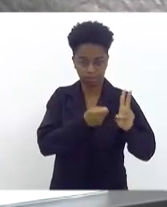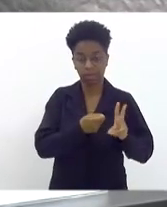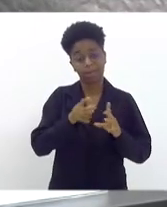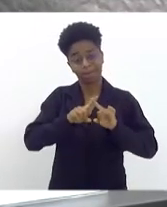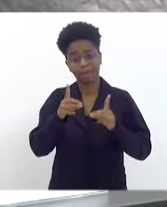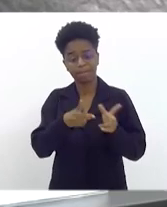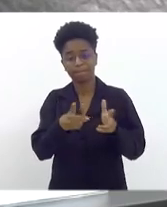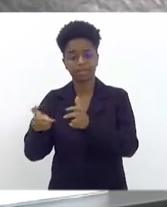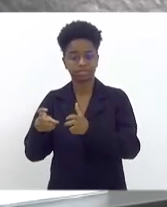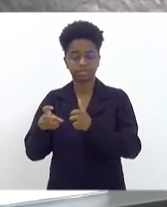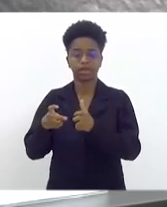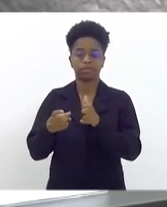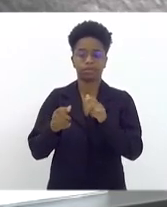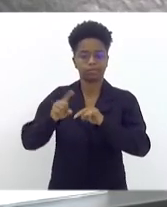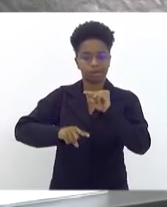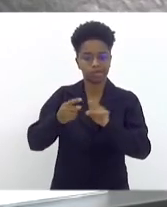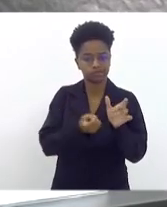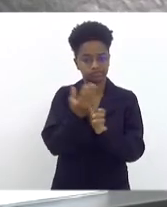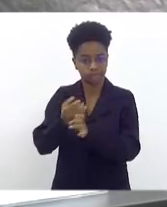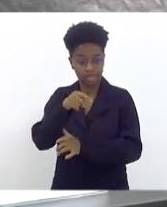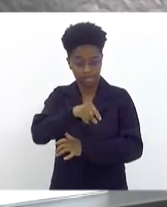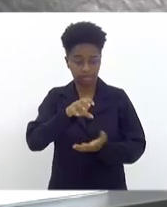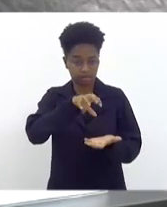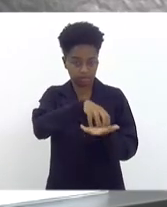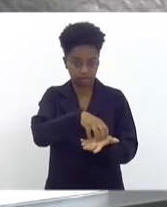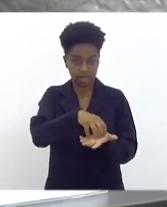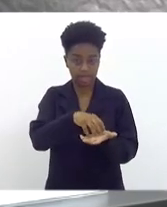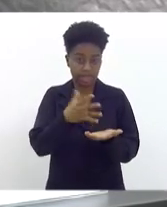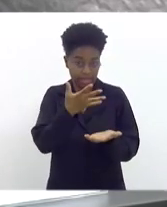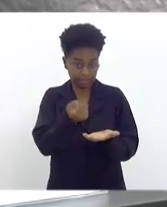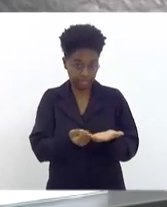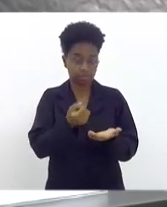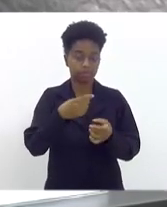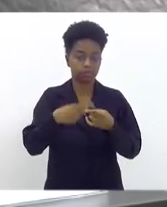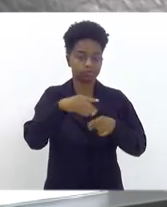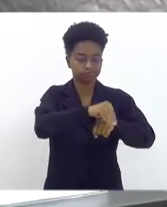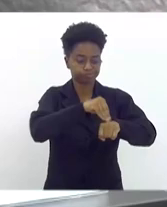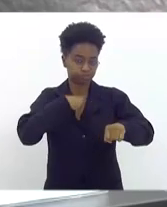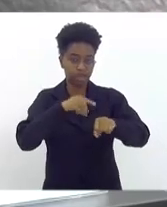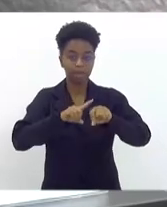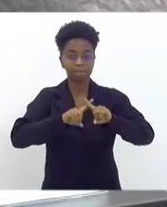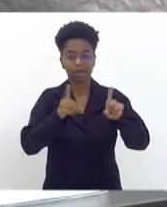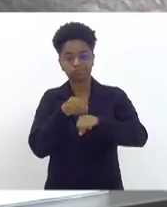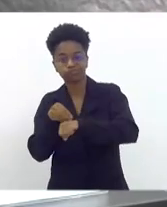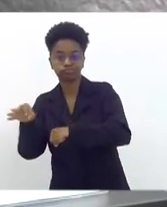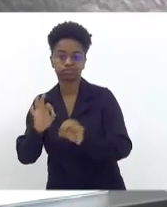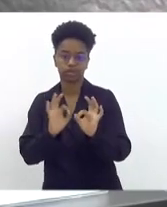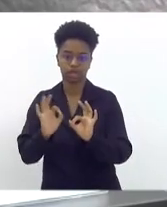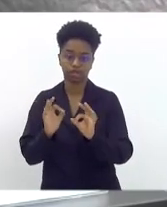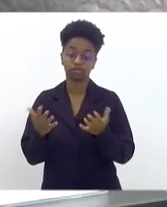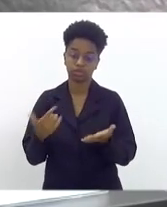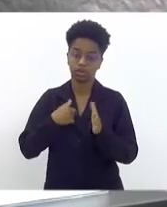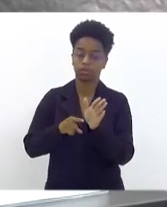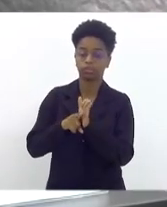que o ECAD, em tese, arrecada e não repassa. E eu pesquisando, o deputado Fábio